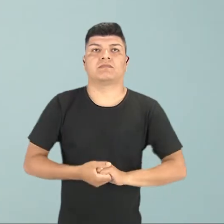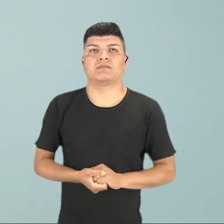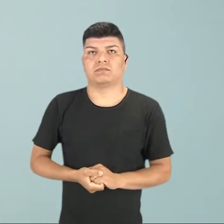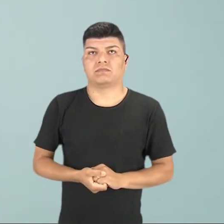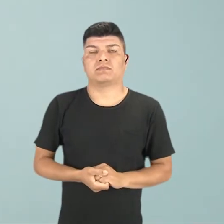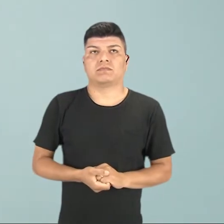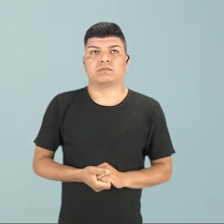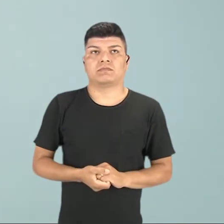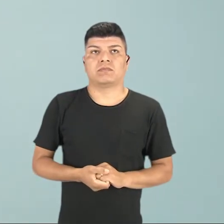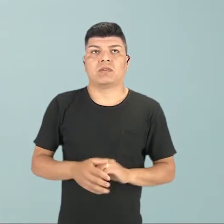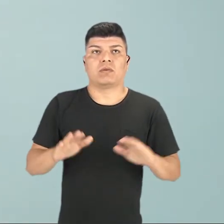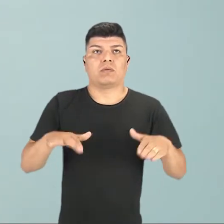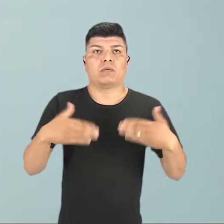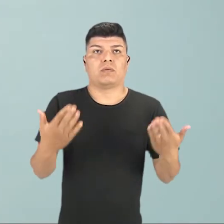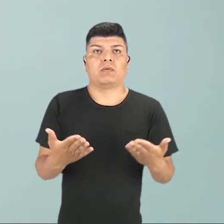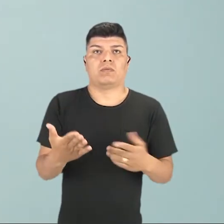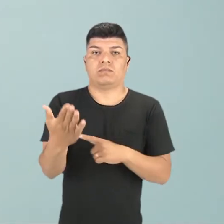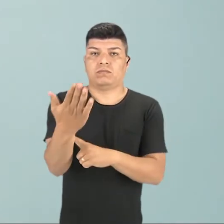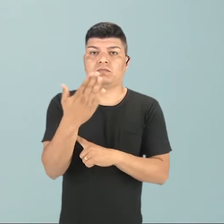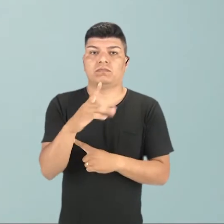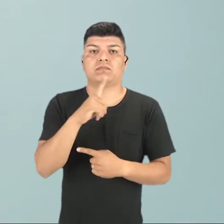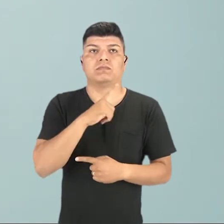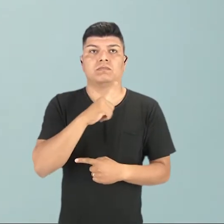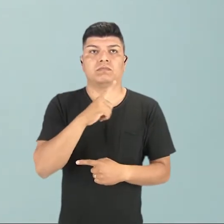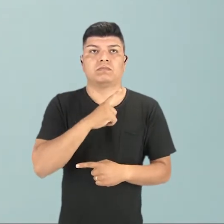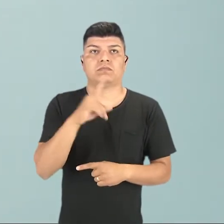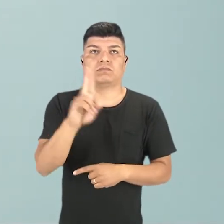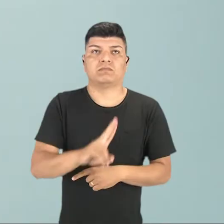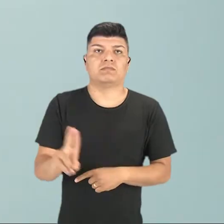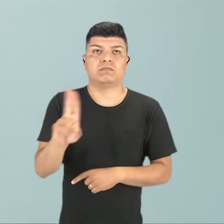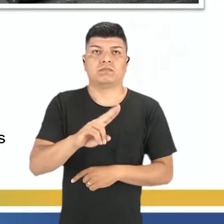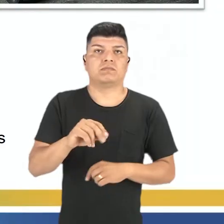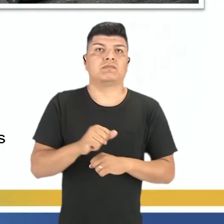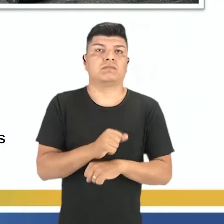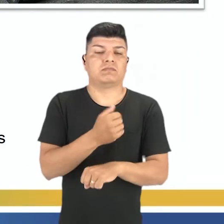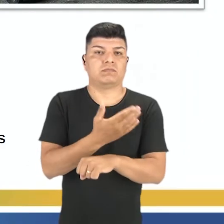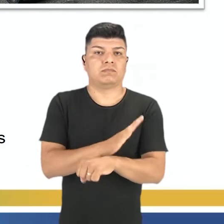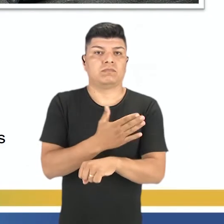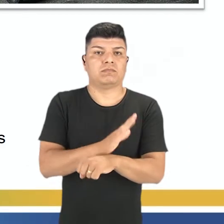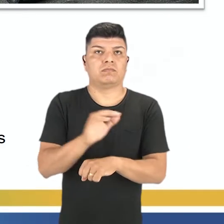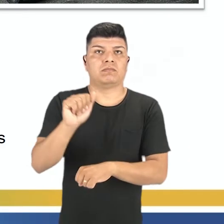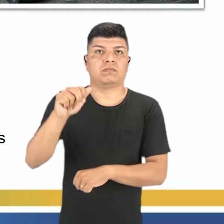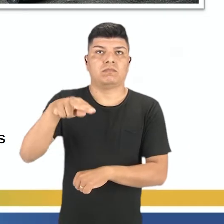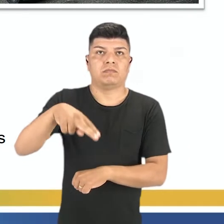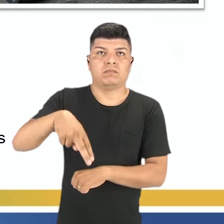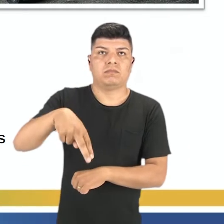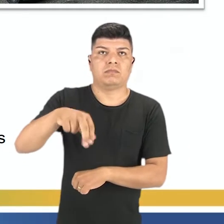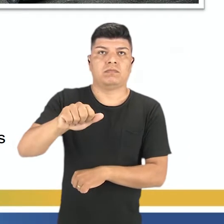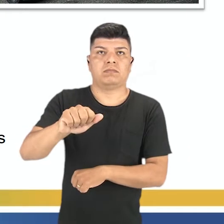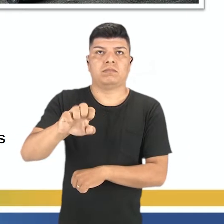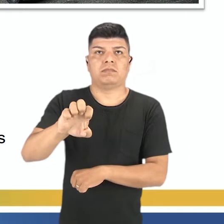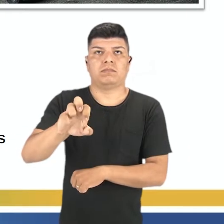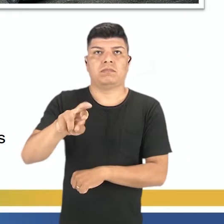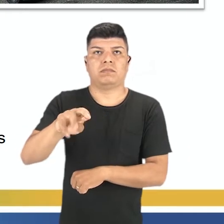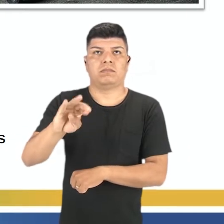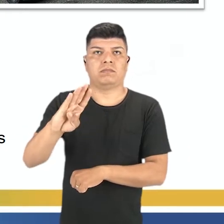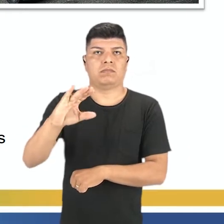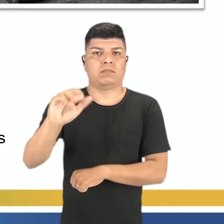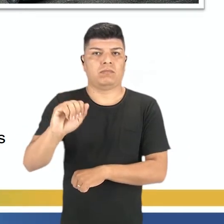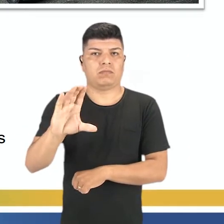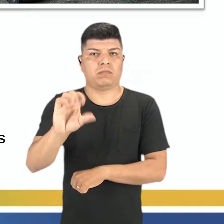Que benefícios você pode ter trabalhando a resistência anaeróbica? O aumento das reservas alcalinas no